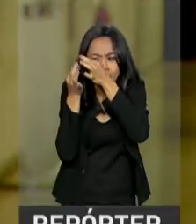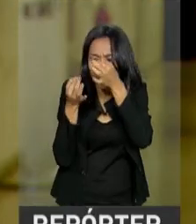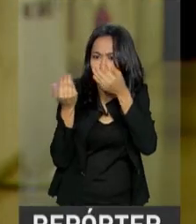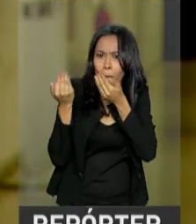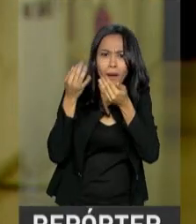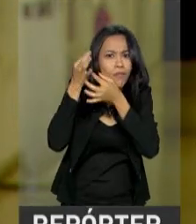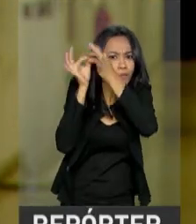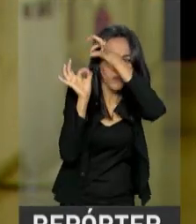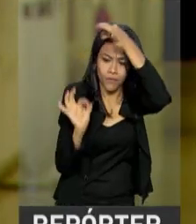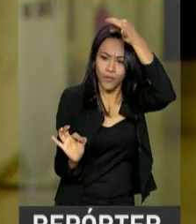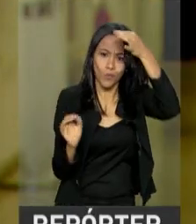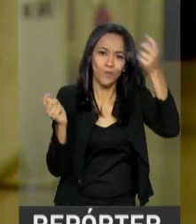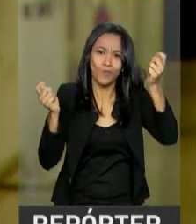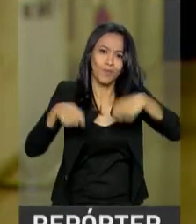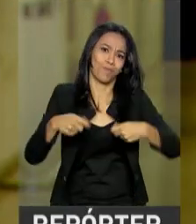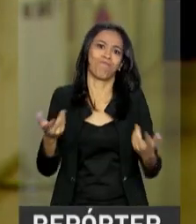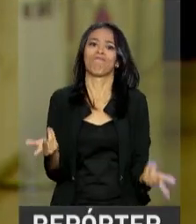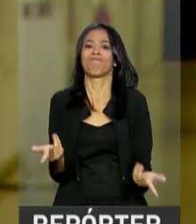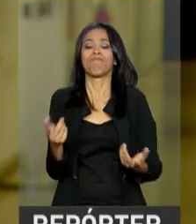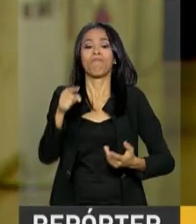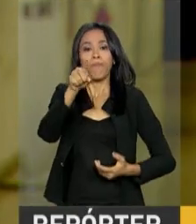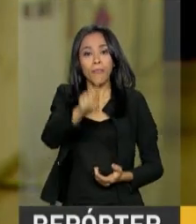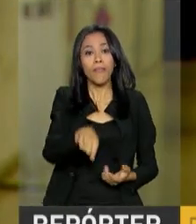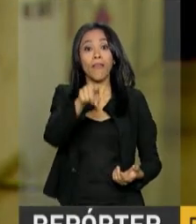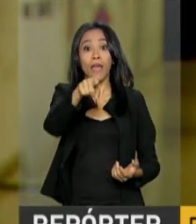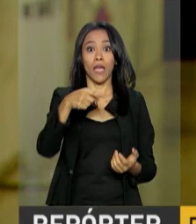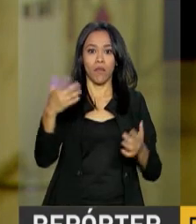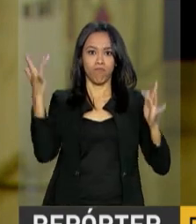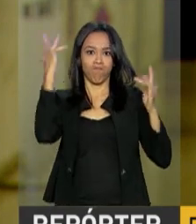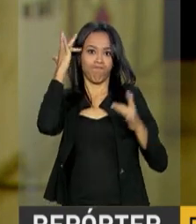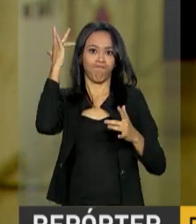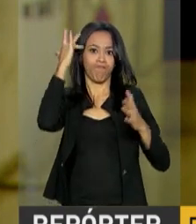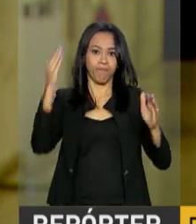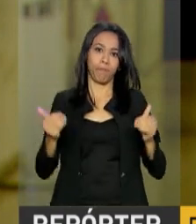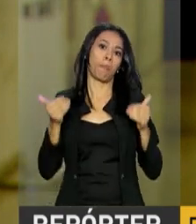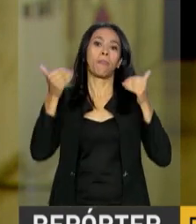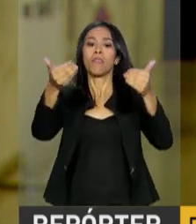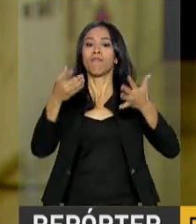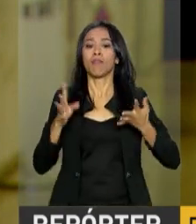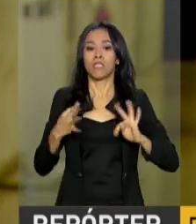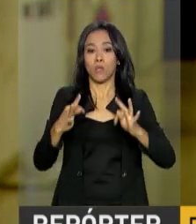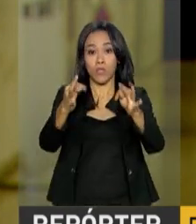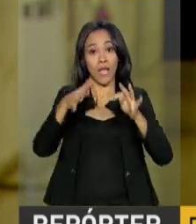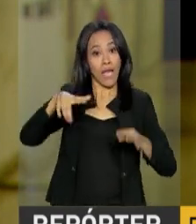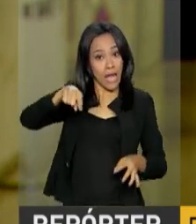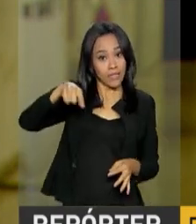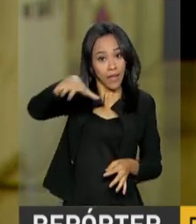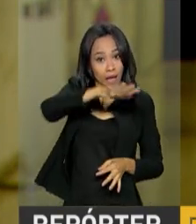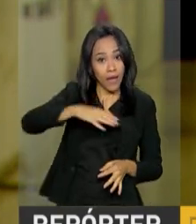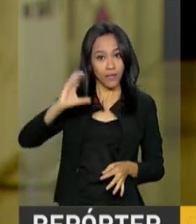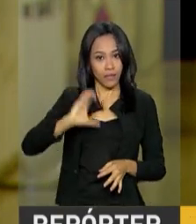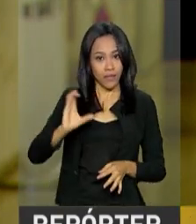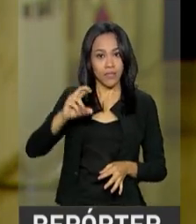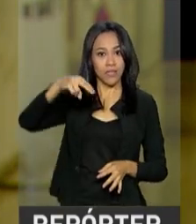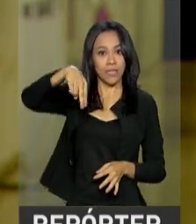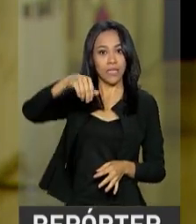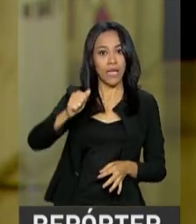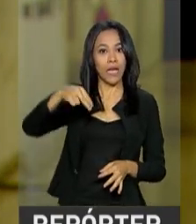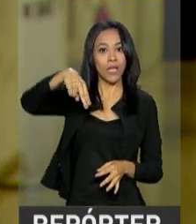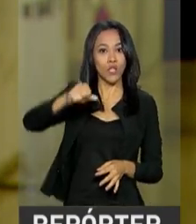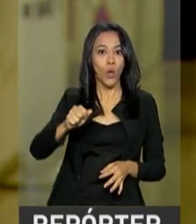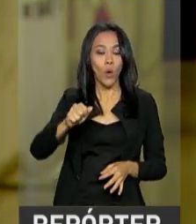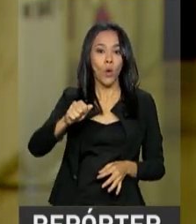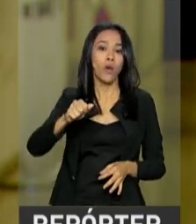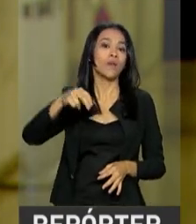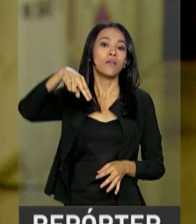considerado um dos principais e promissores avanços tecnológicos a nanotecnologia já está presente em